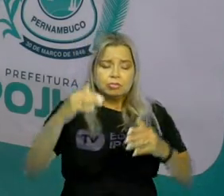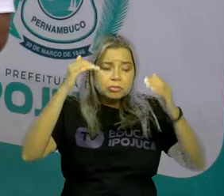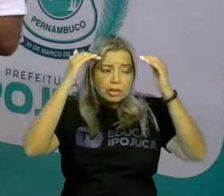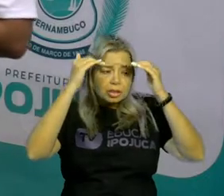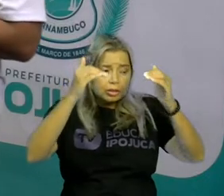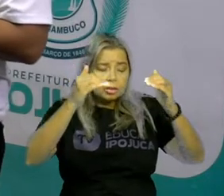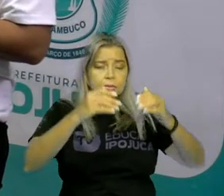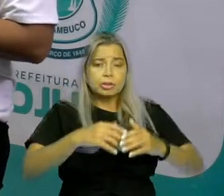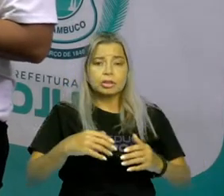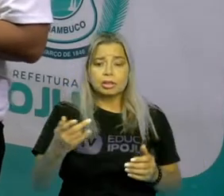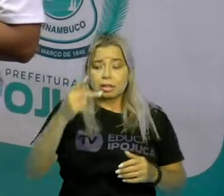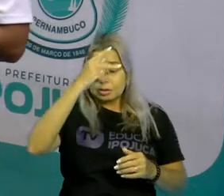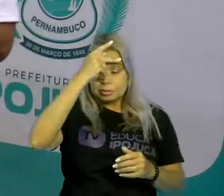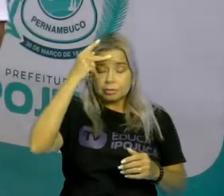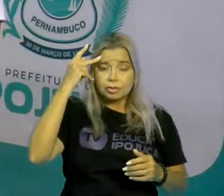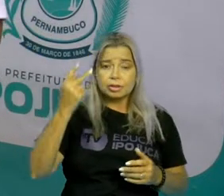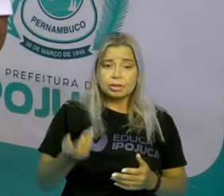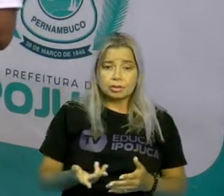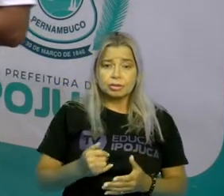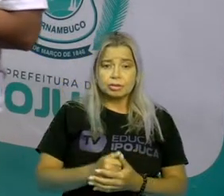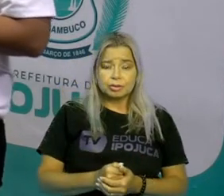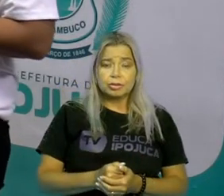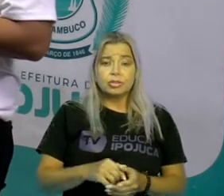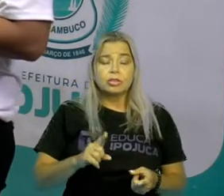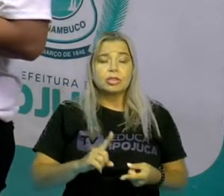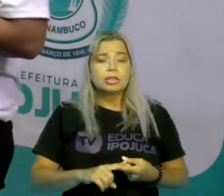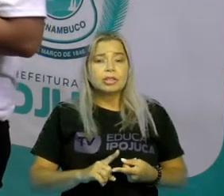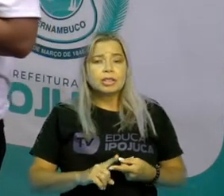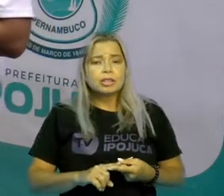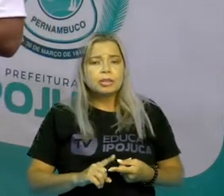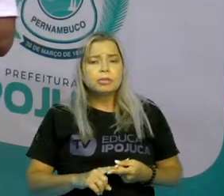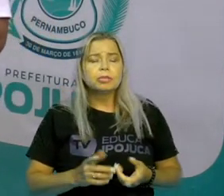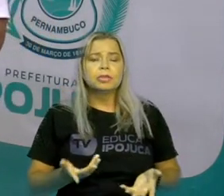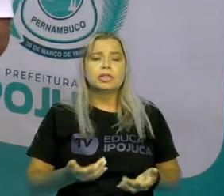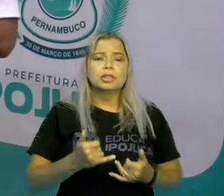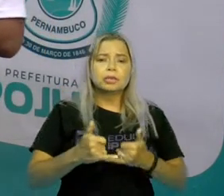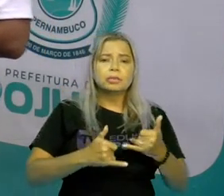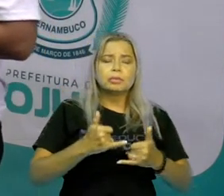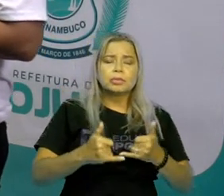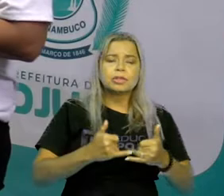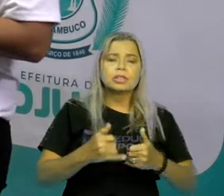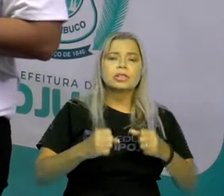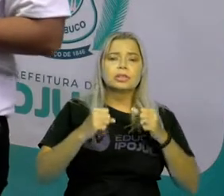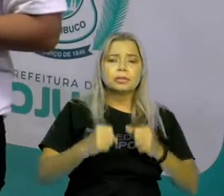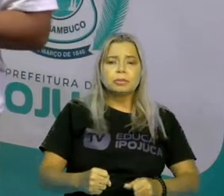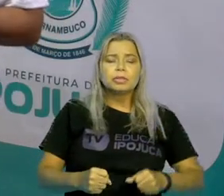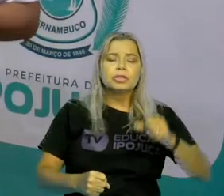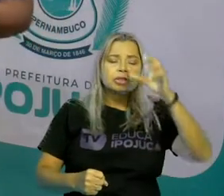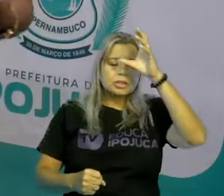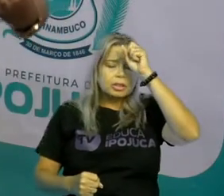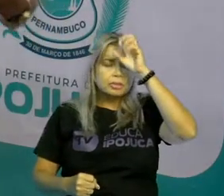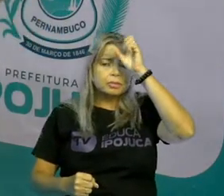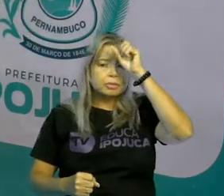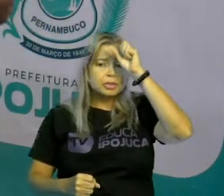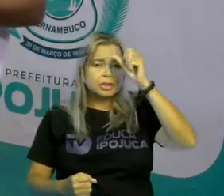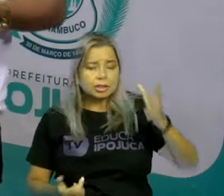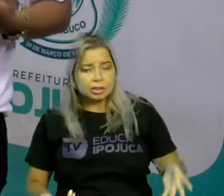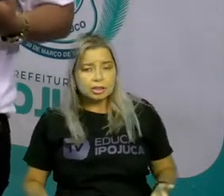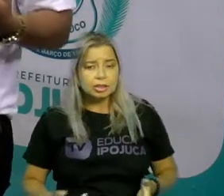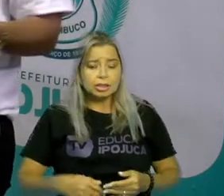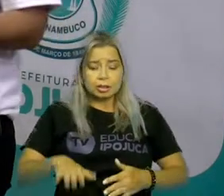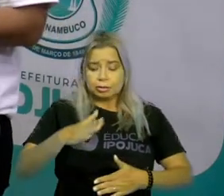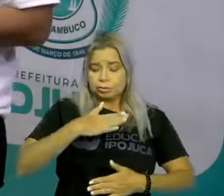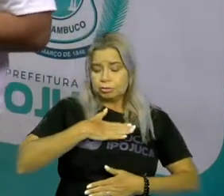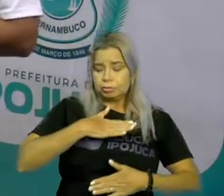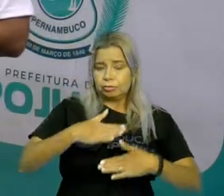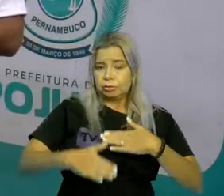isso? Significa que se apropriar de aprendizagem que só pode ser acessadas pela experiência corporal, ou seja, no